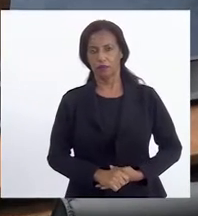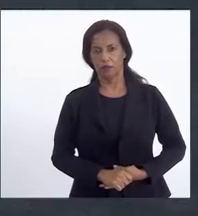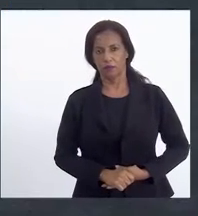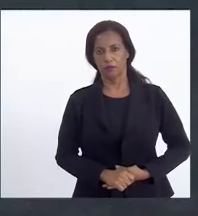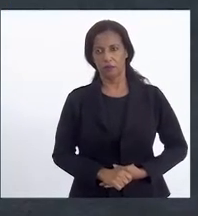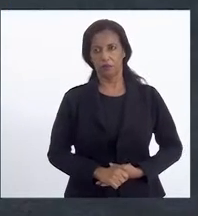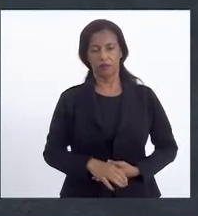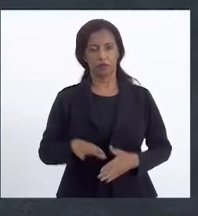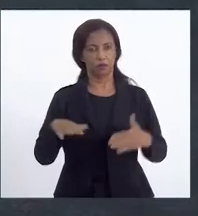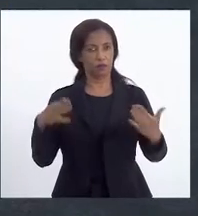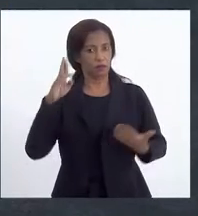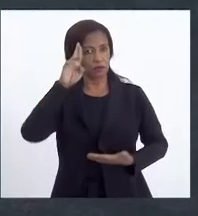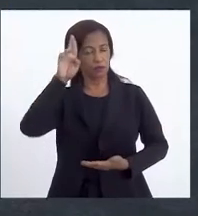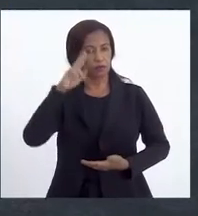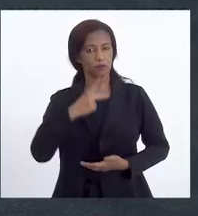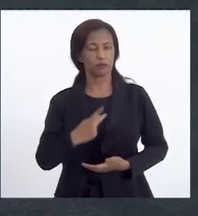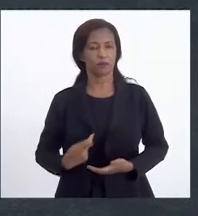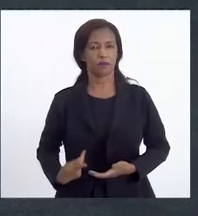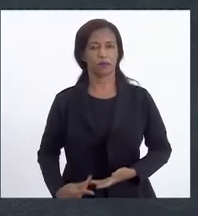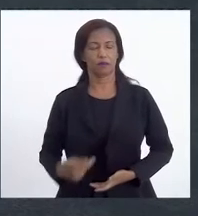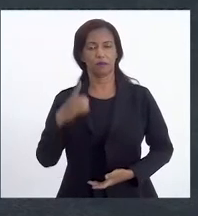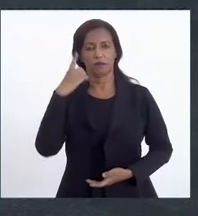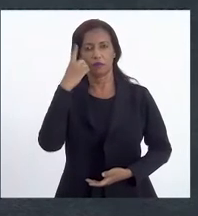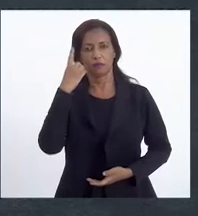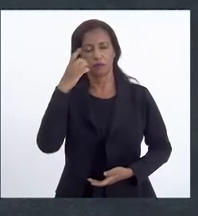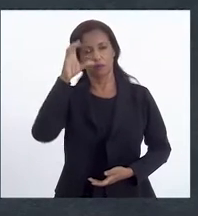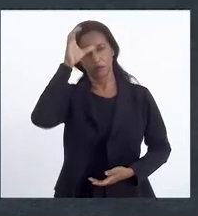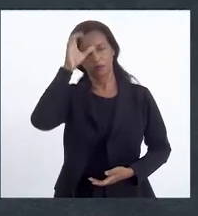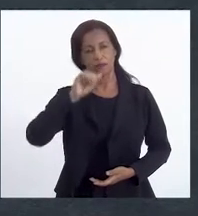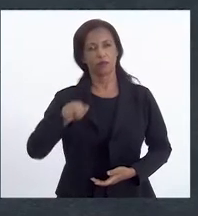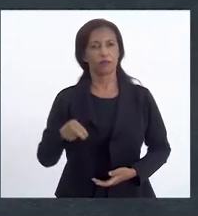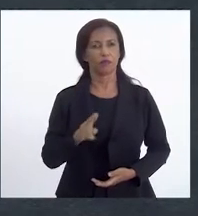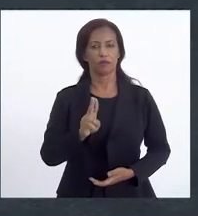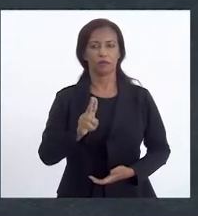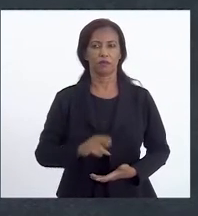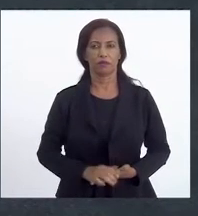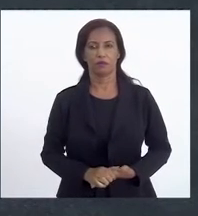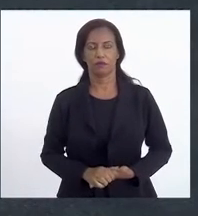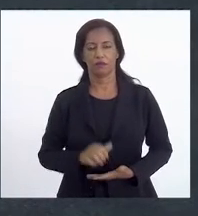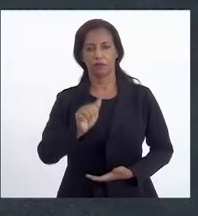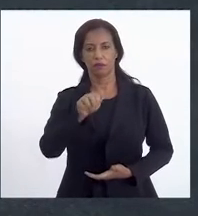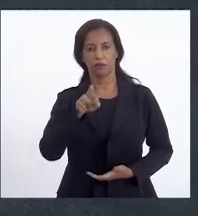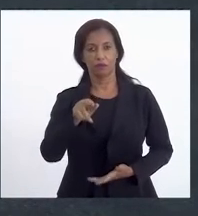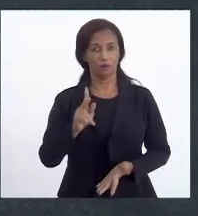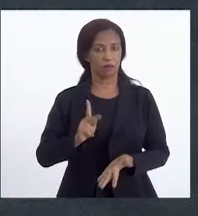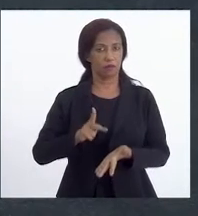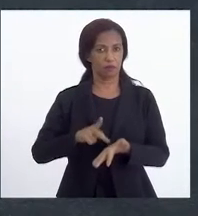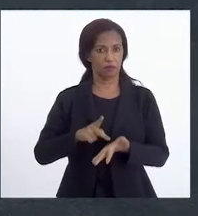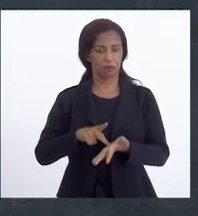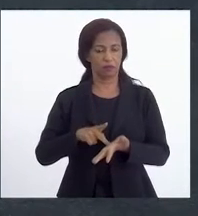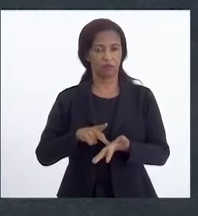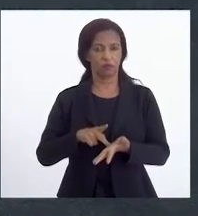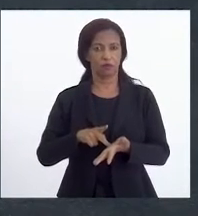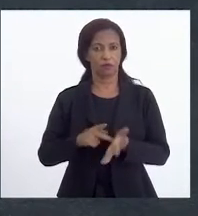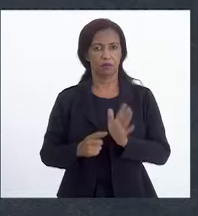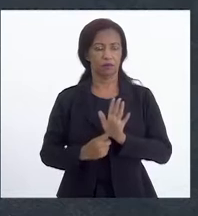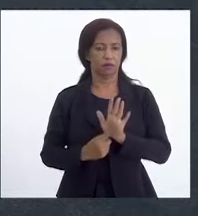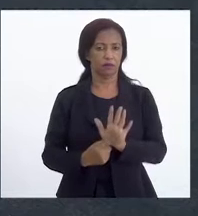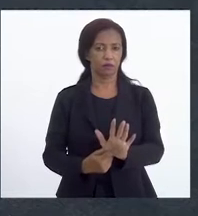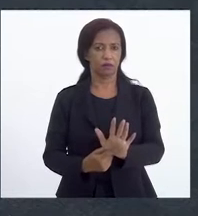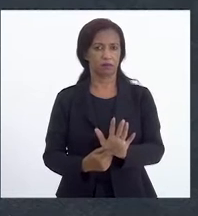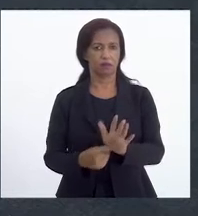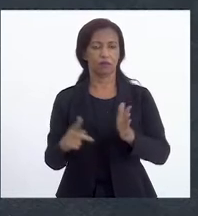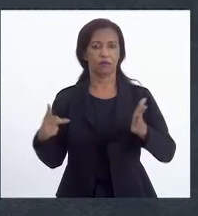a senhora Presidente deputada tia Ju a ata reflete com exatidão